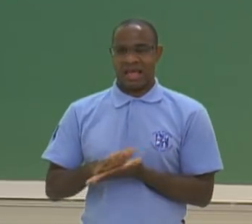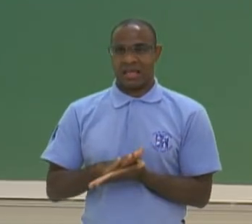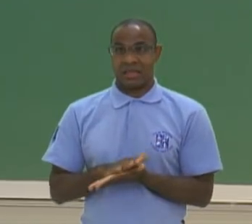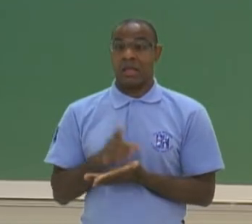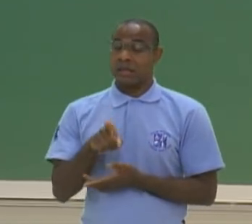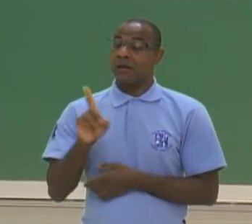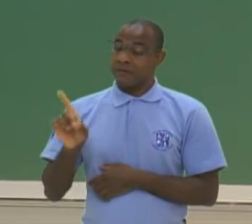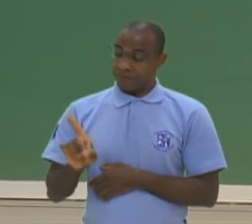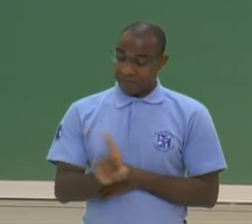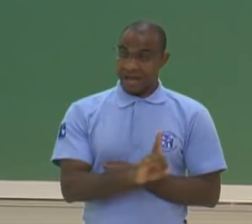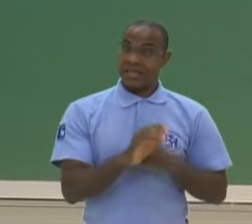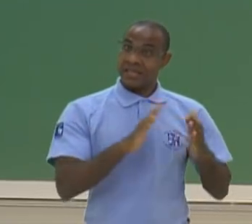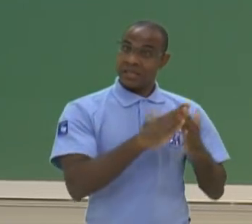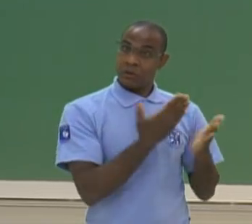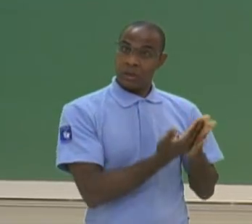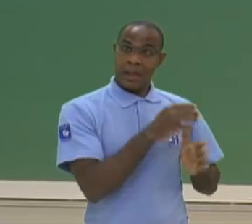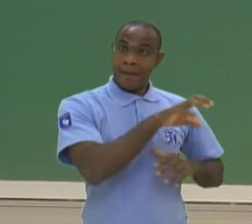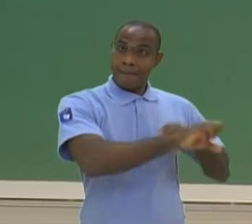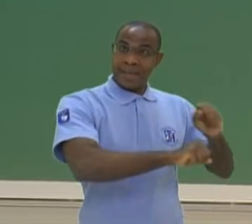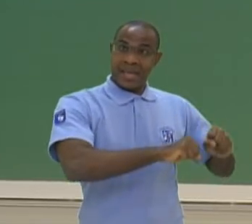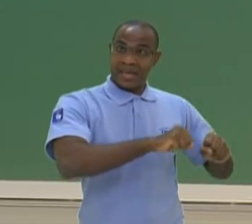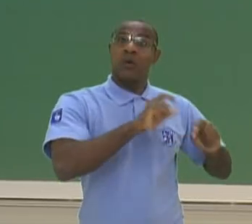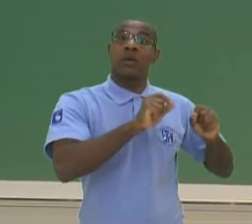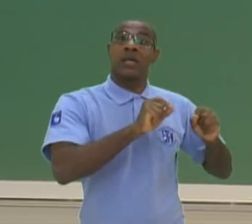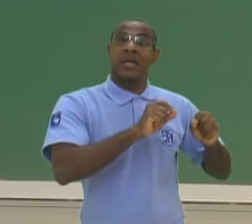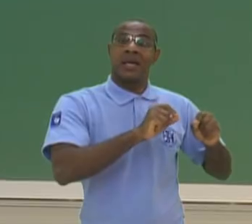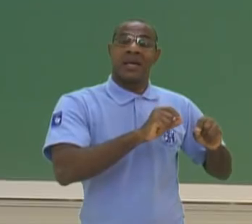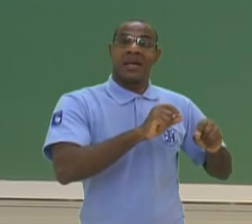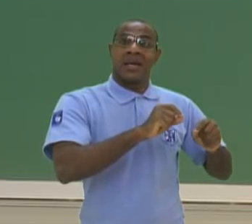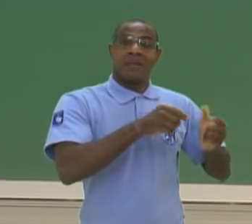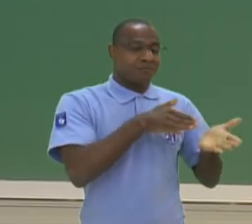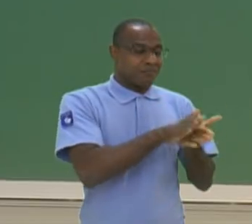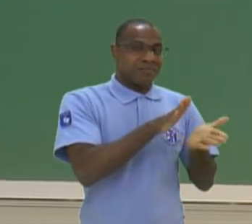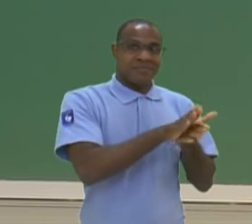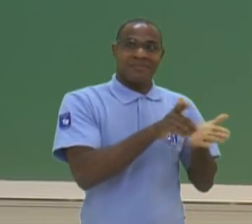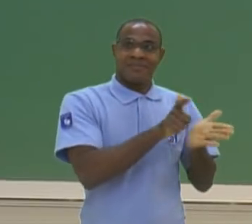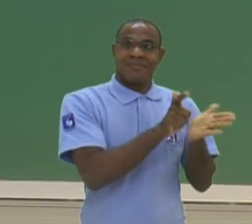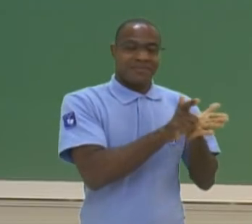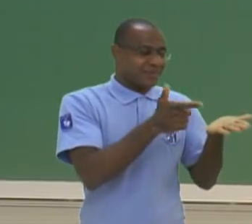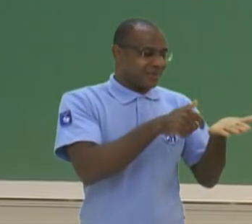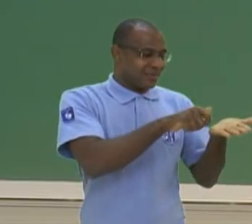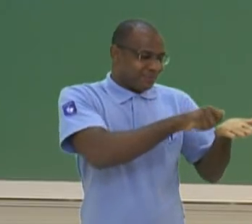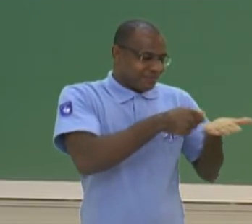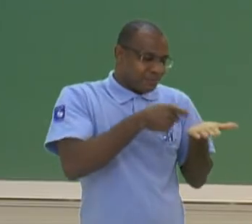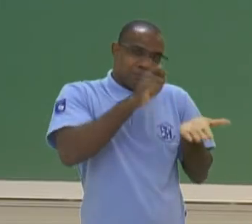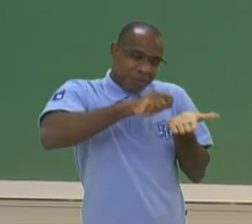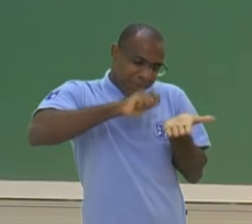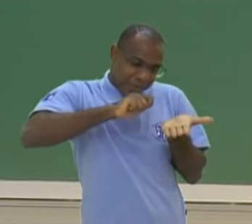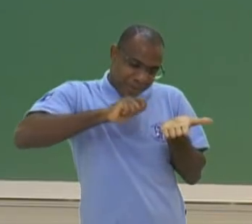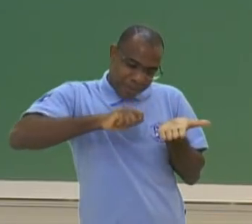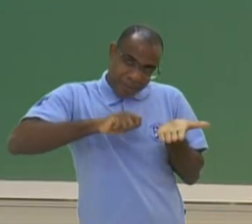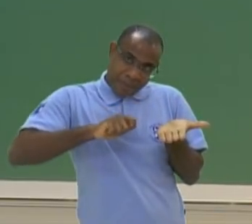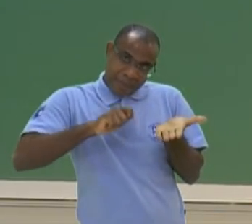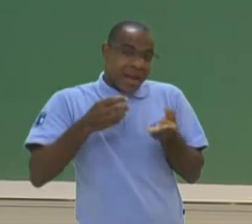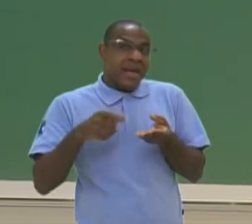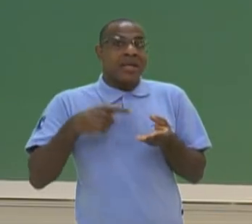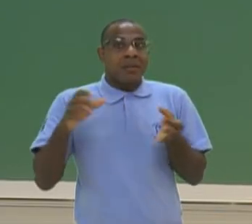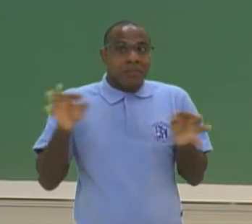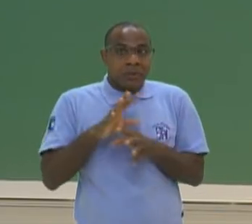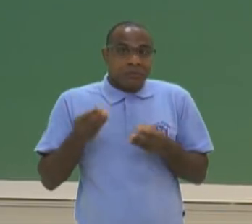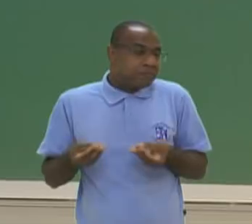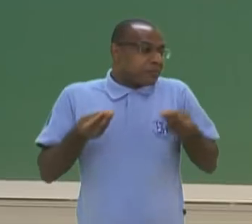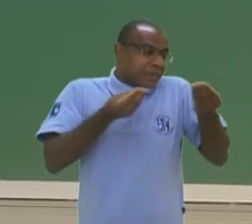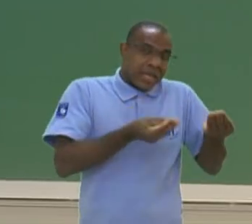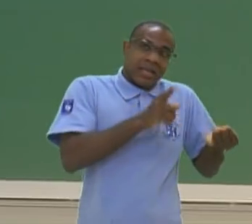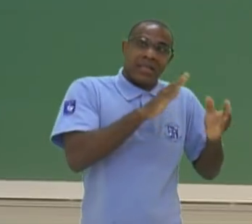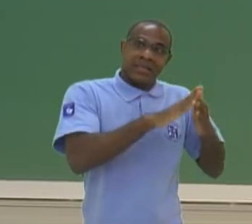busque as atividades impressas e também não esquece de lá devolver. Quando você for devolver, devolva a caneta e responda todas as